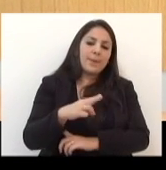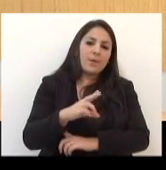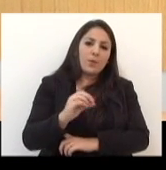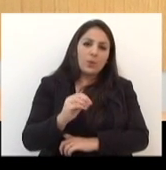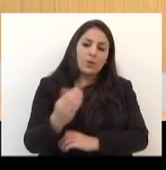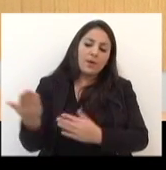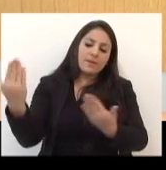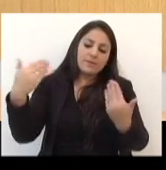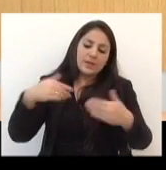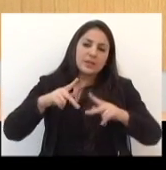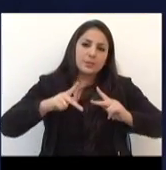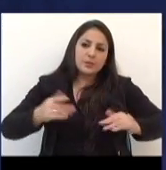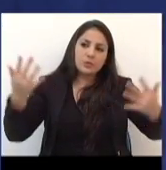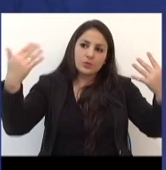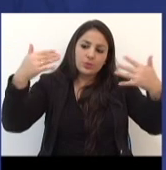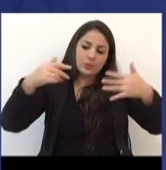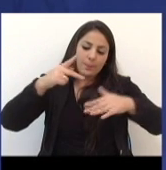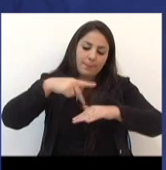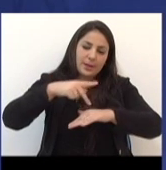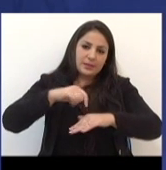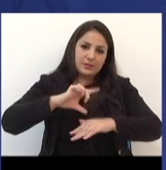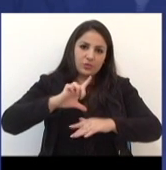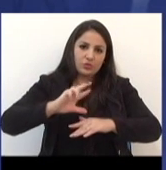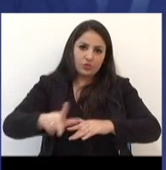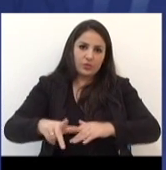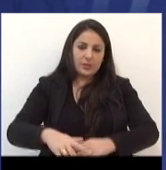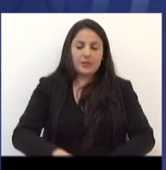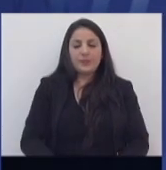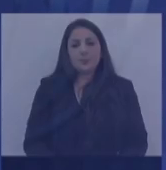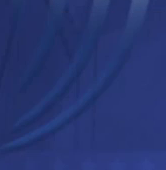de estrangeiros.